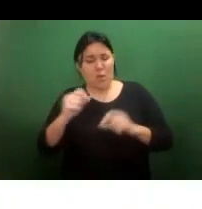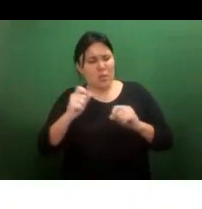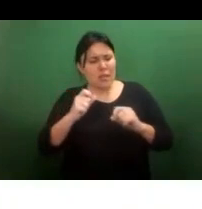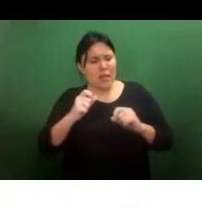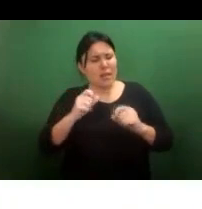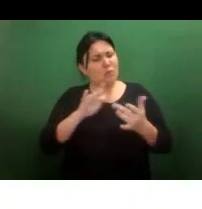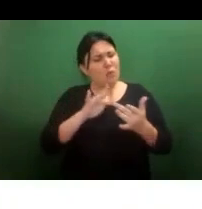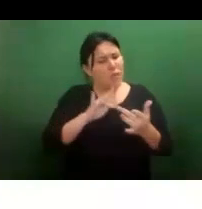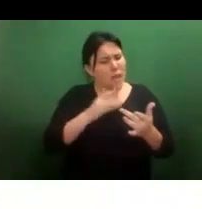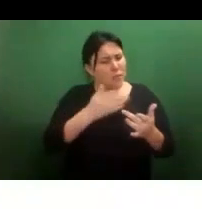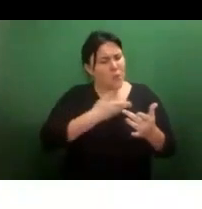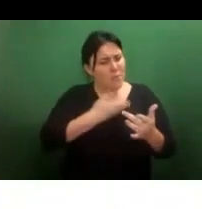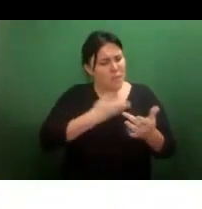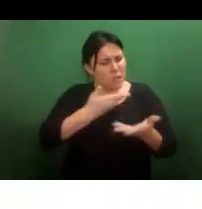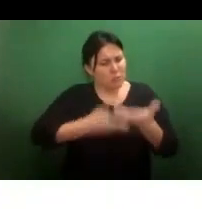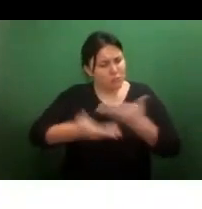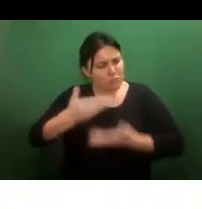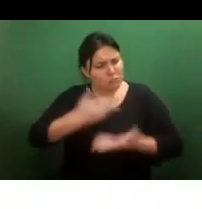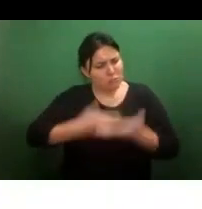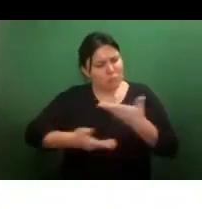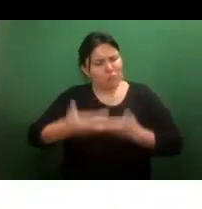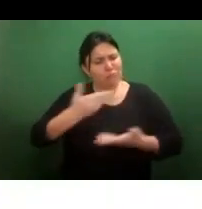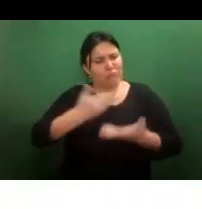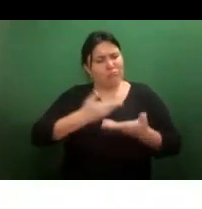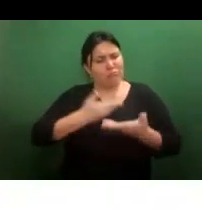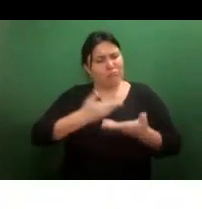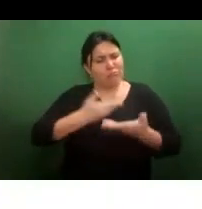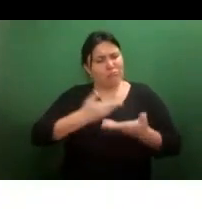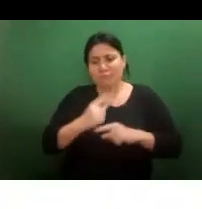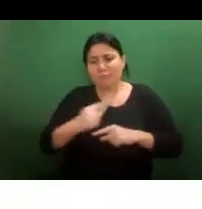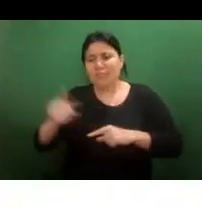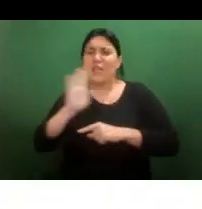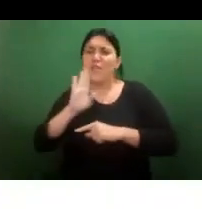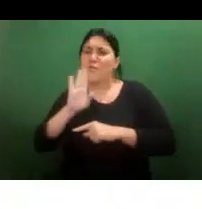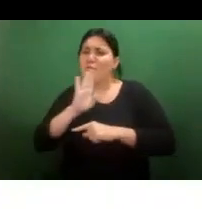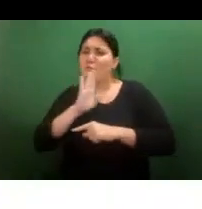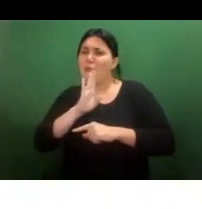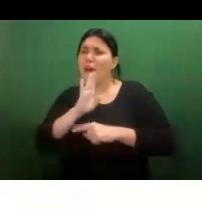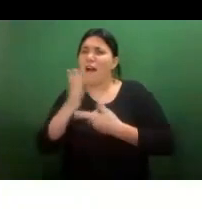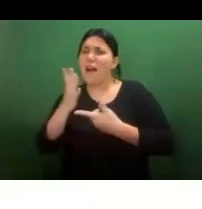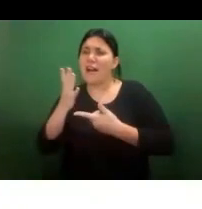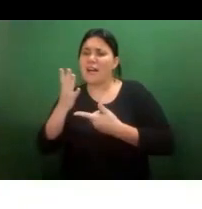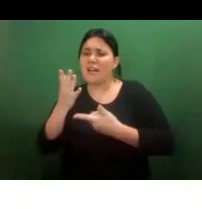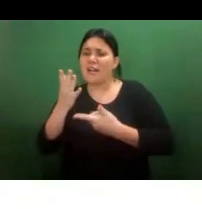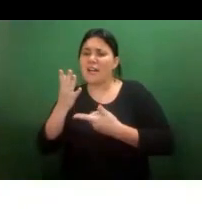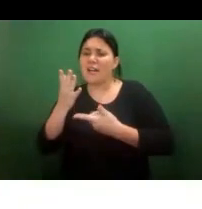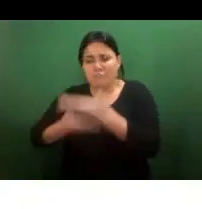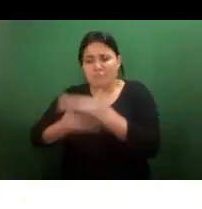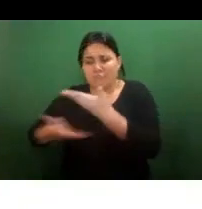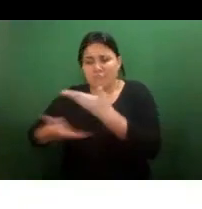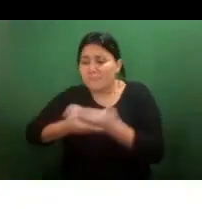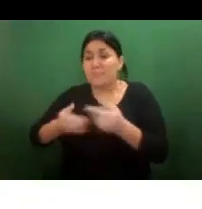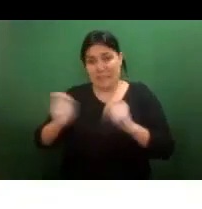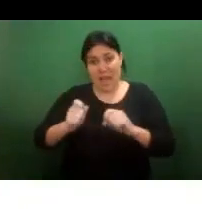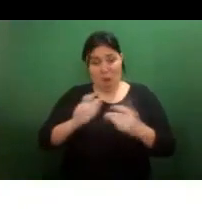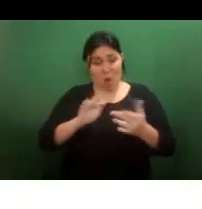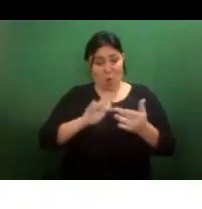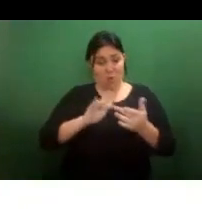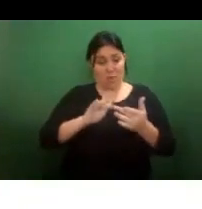evento, ir para um bar da esquina conversar, nos distrair e criar novos projetos e parcerias. Mas